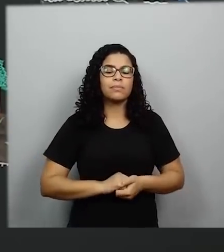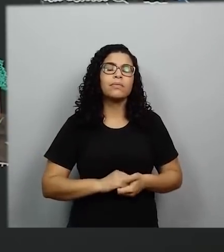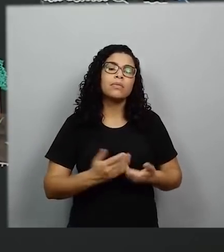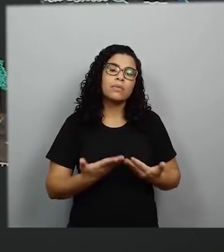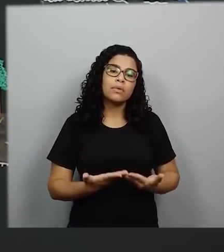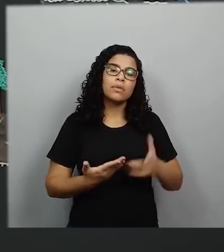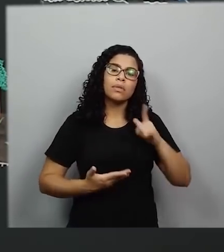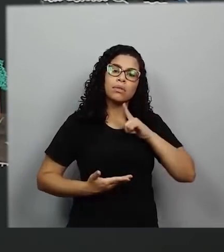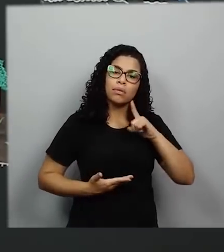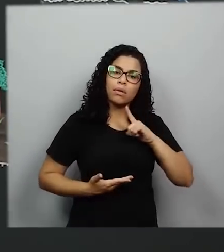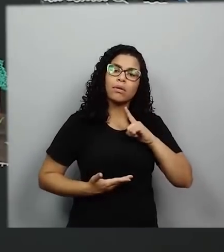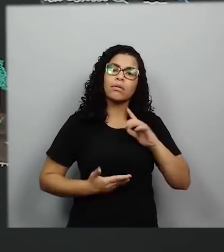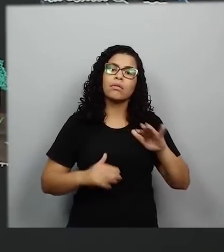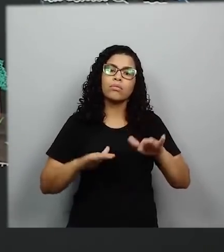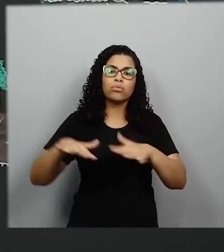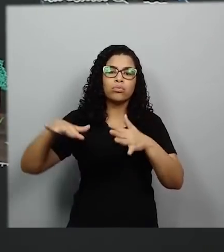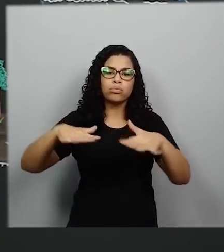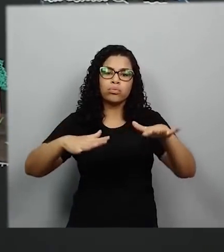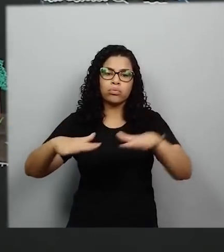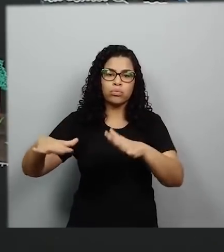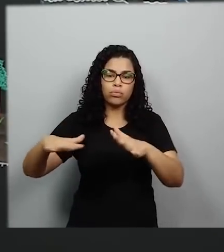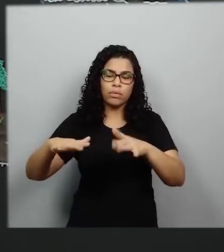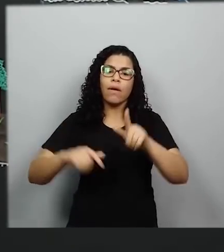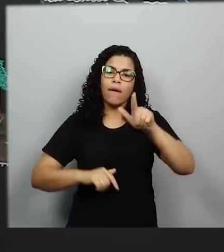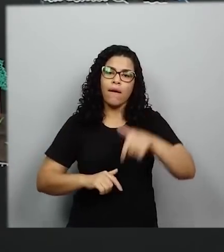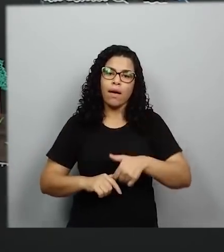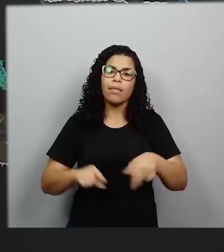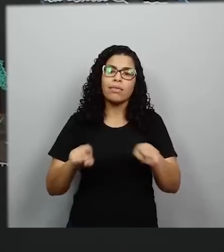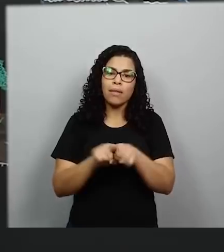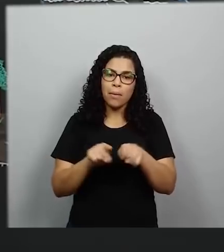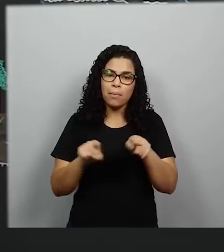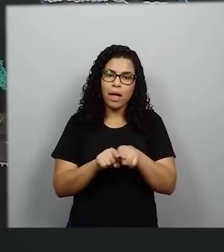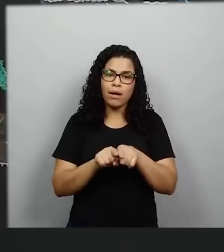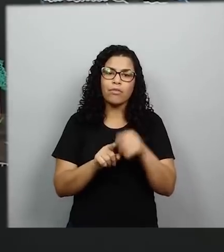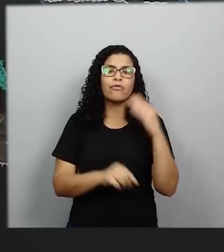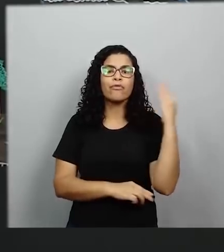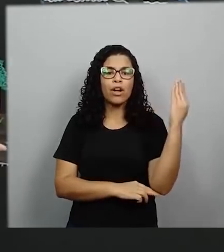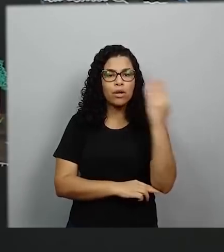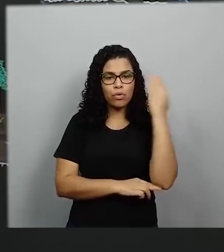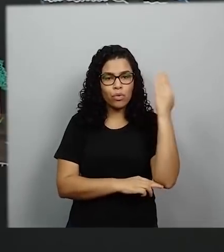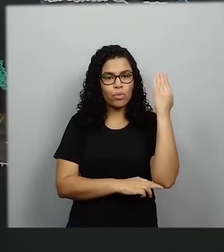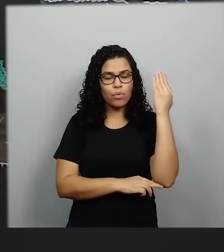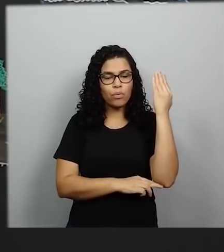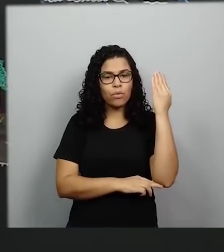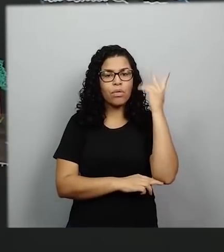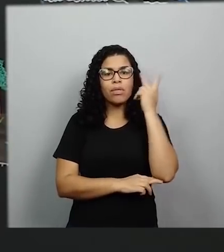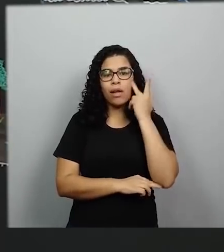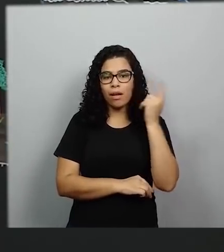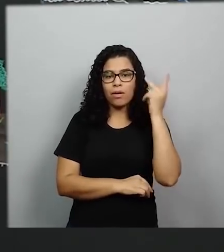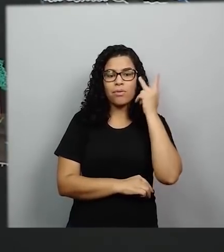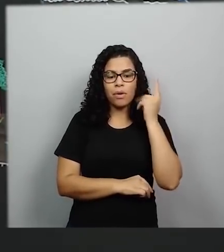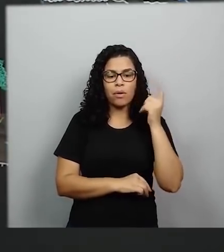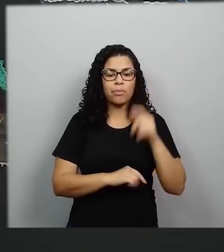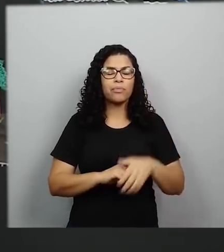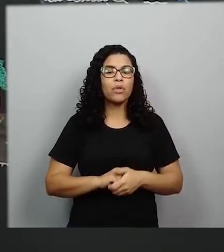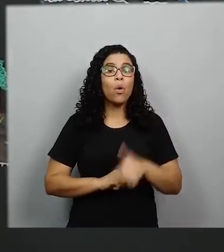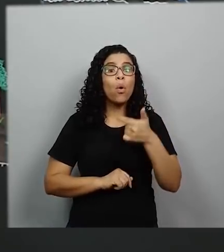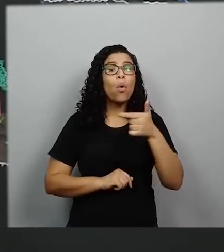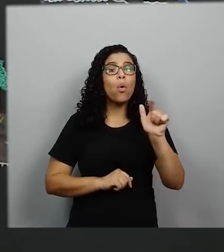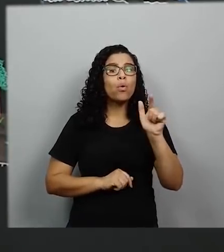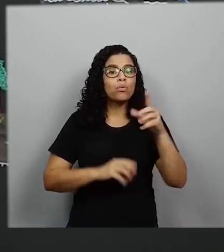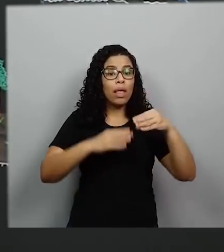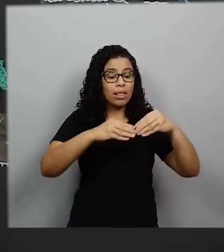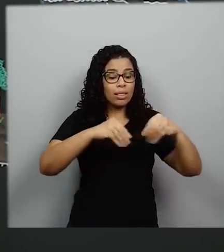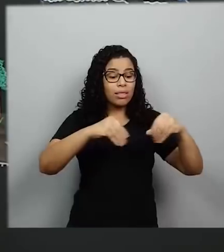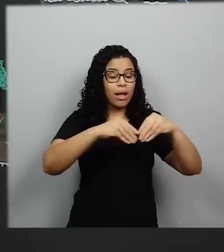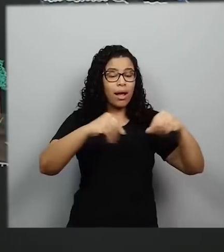que vão invadir essa costa e, claro, que vão causar forte impacto. Outro fenômeno natural são os deslizamentos de